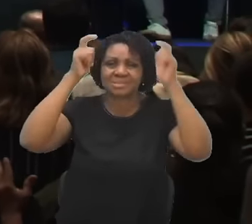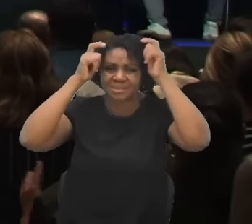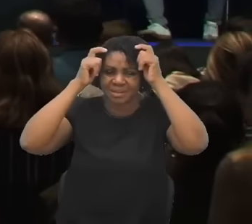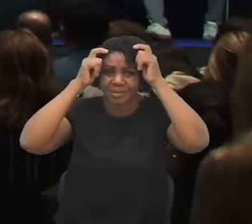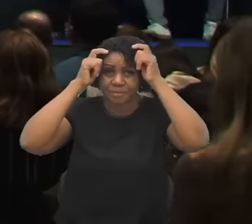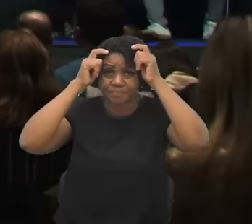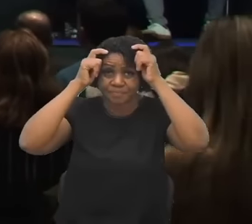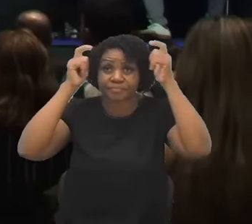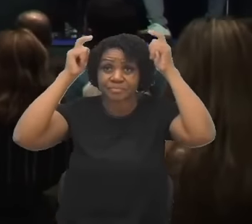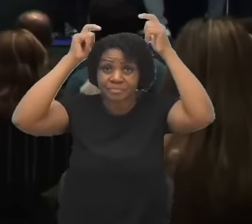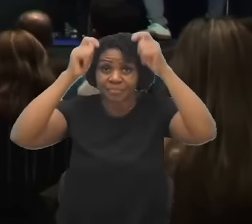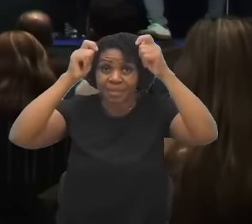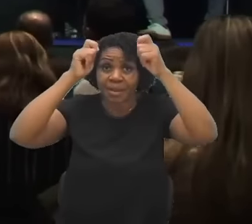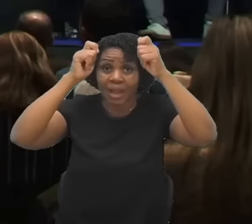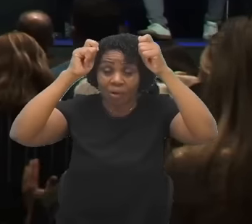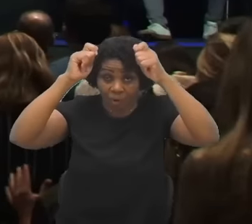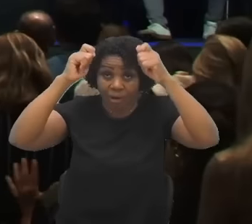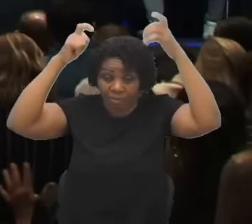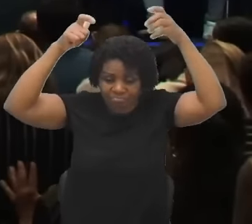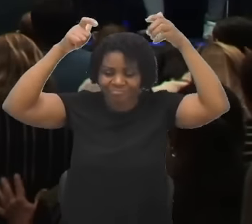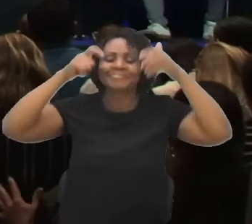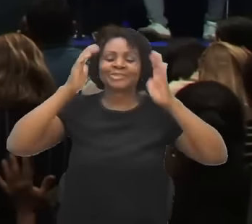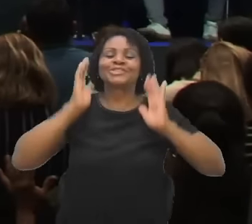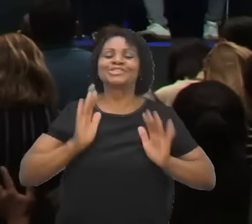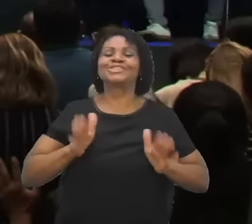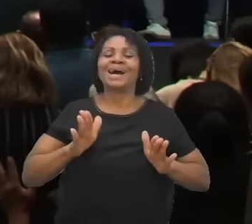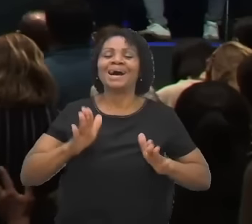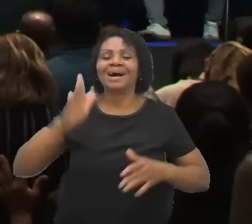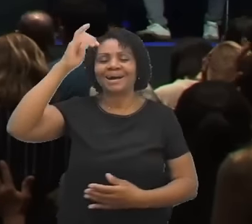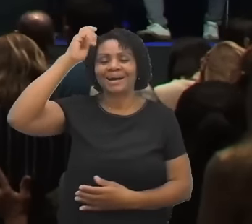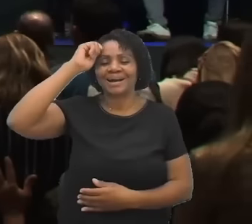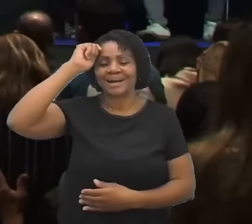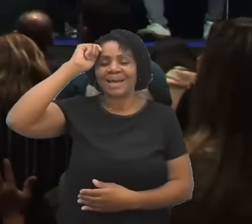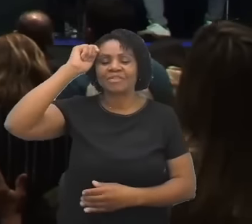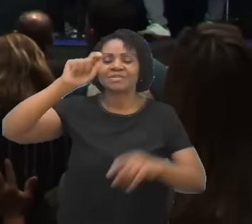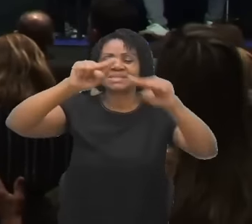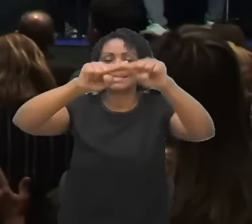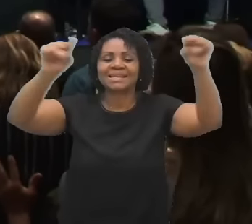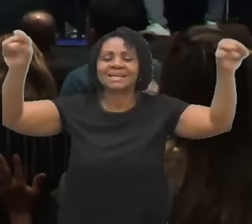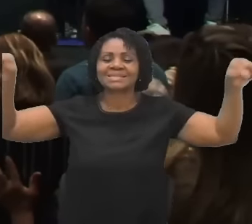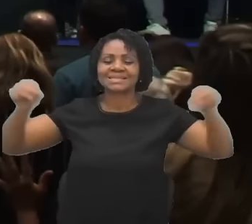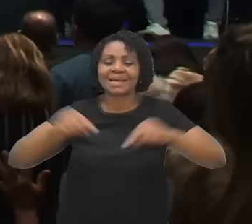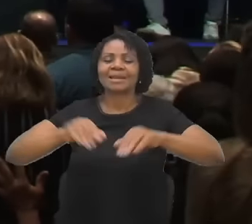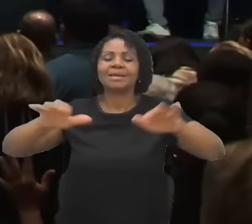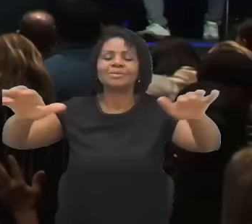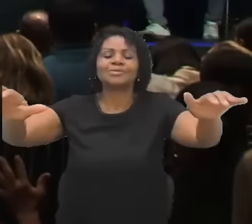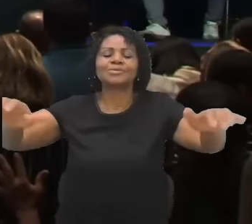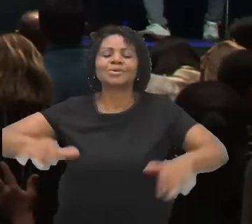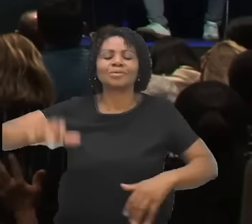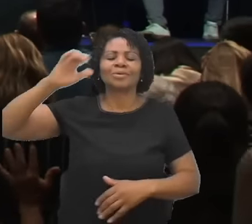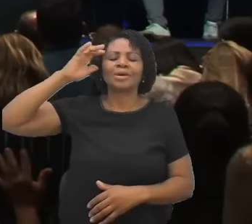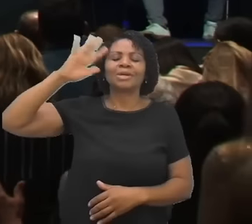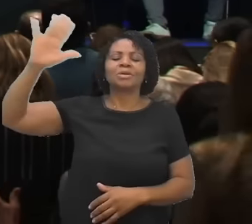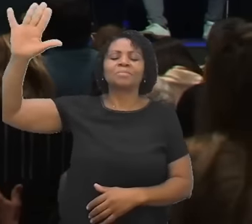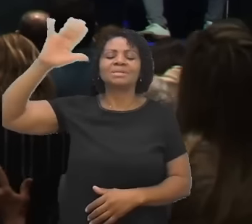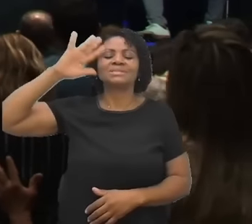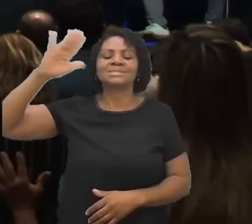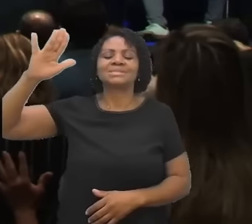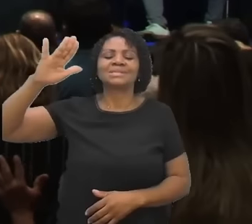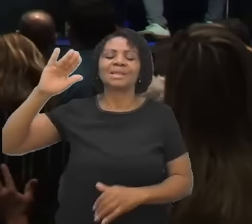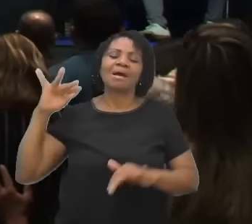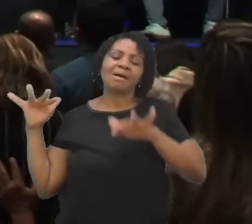que acabou de ser colocada sobre você, e você, na sala do trono, fecha os seus olhos e começa